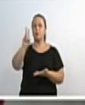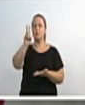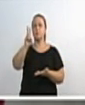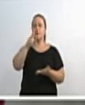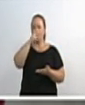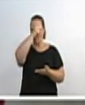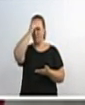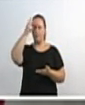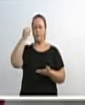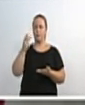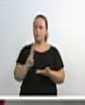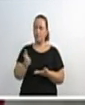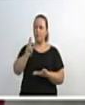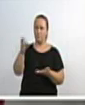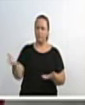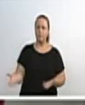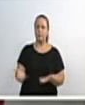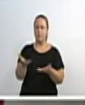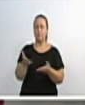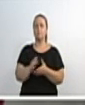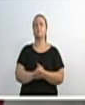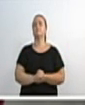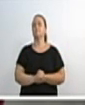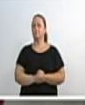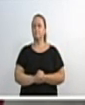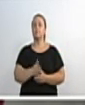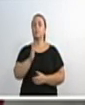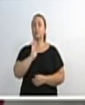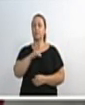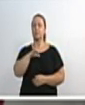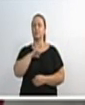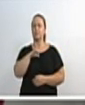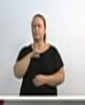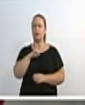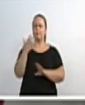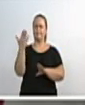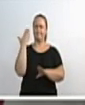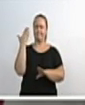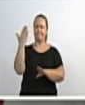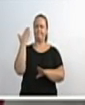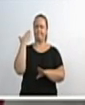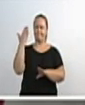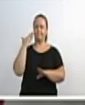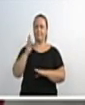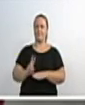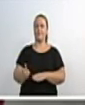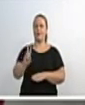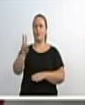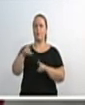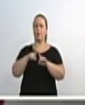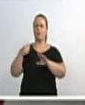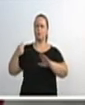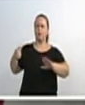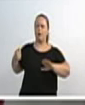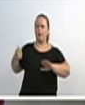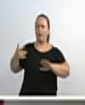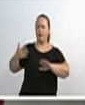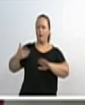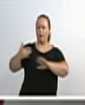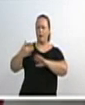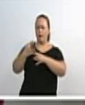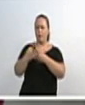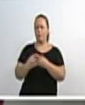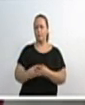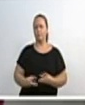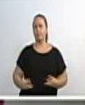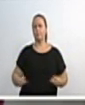do poder público. Né? Já teve, no passado, essa valorização. E, nos últimos tempos, as associações de moradores têm